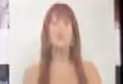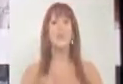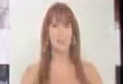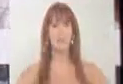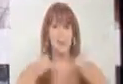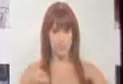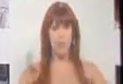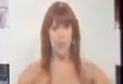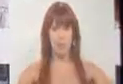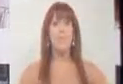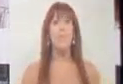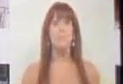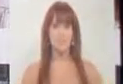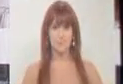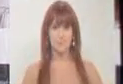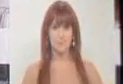E depois, também,